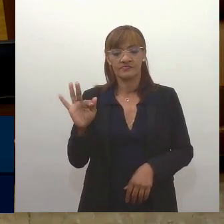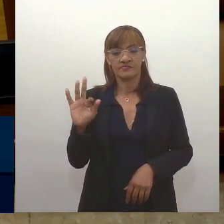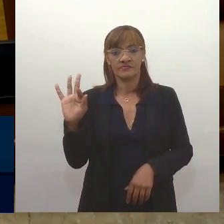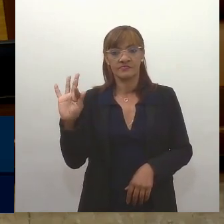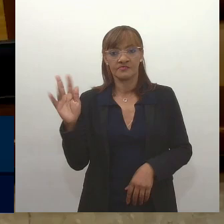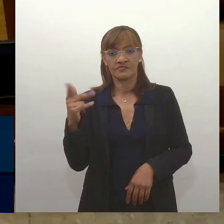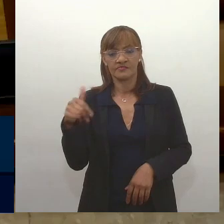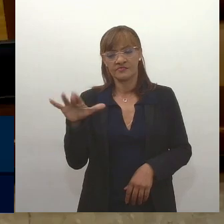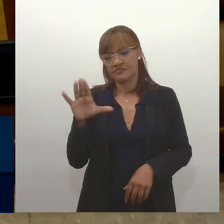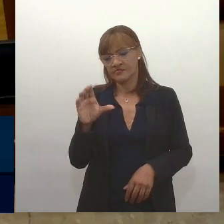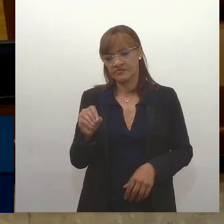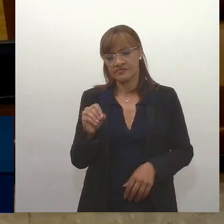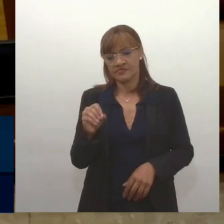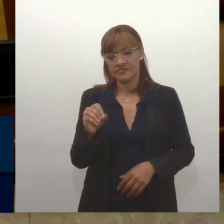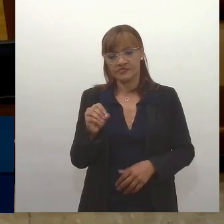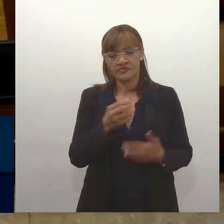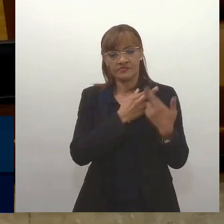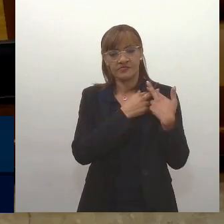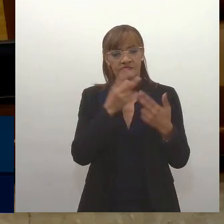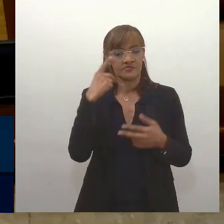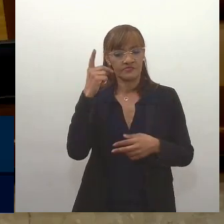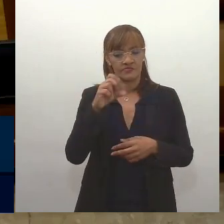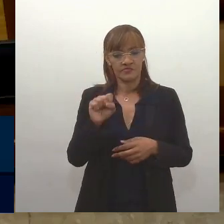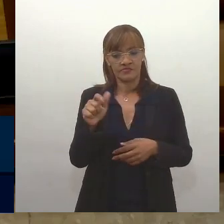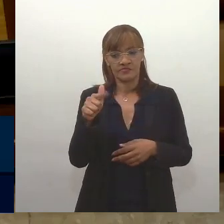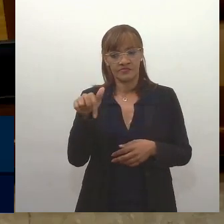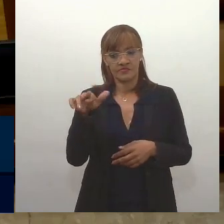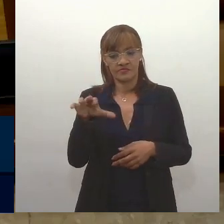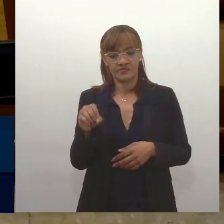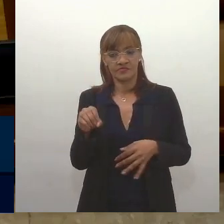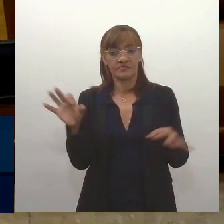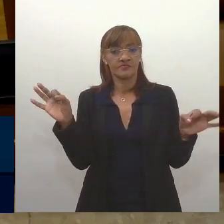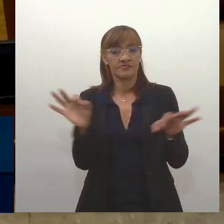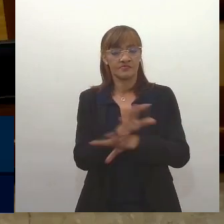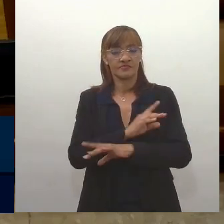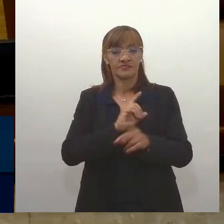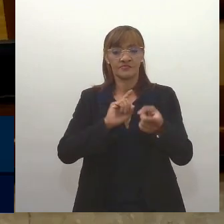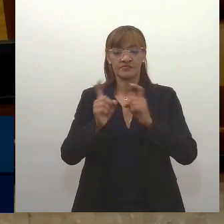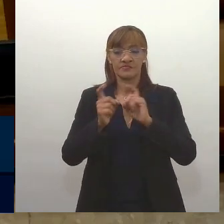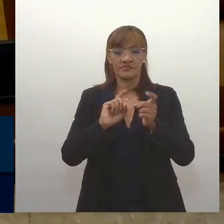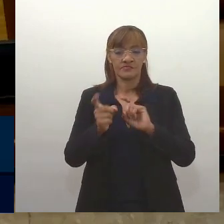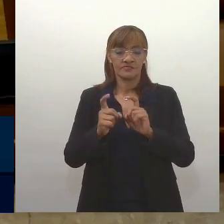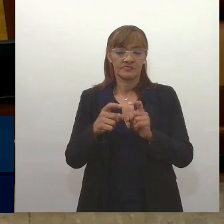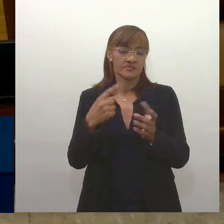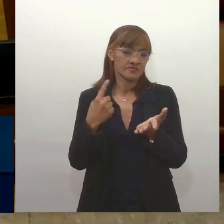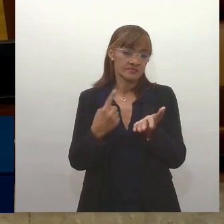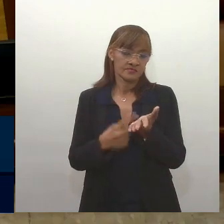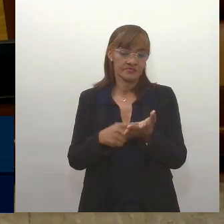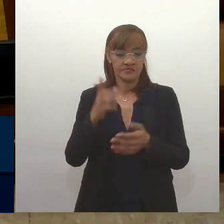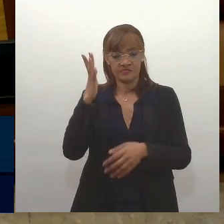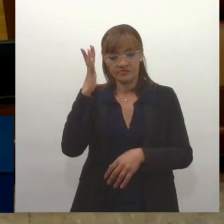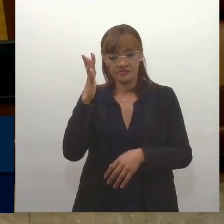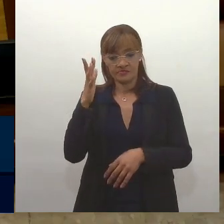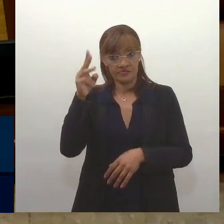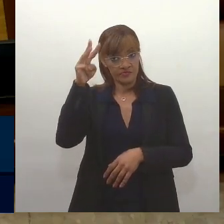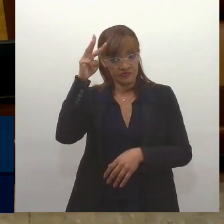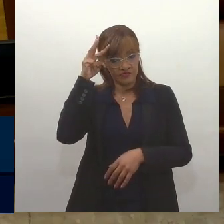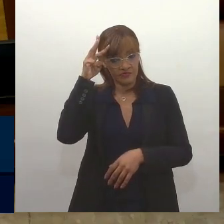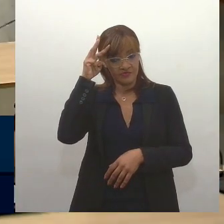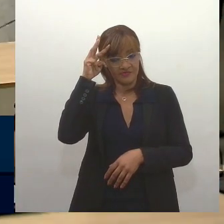deputado Sérgio Reis declaro encerrada a sessão e convoco outra para a próxima terça-feira no